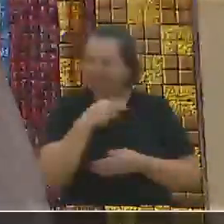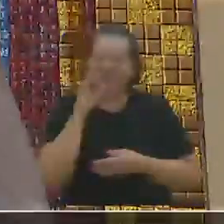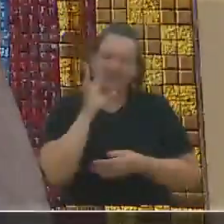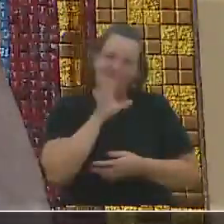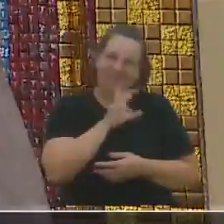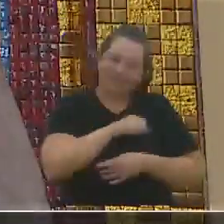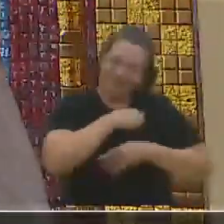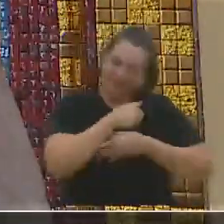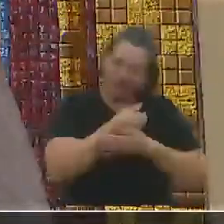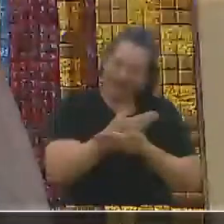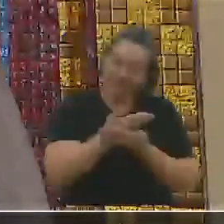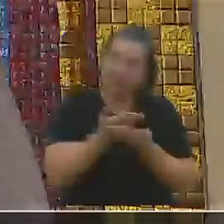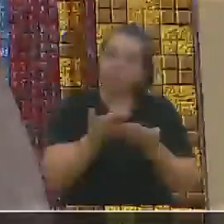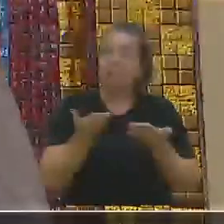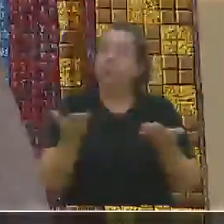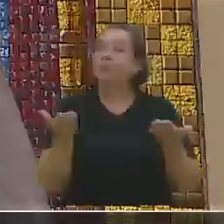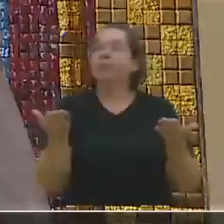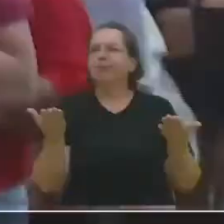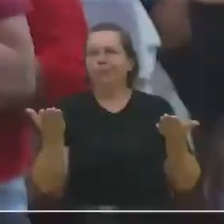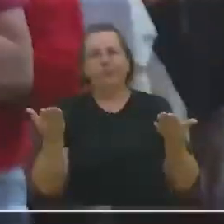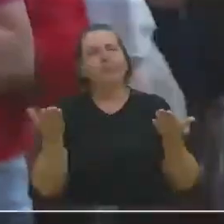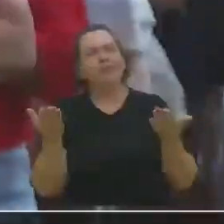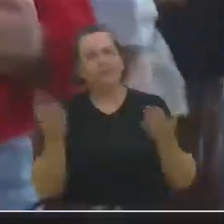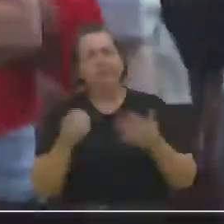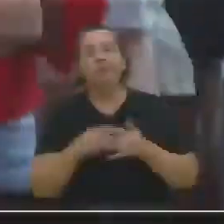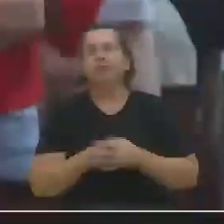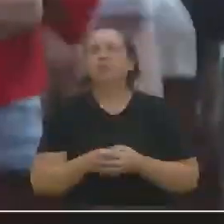seu Filho amado